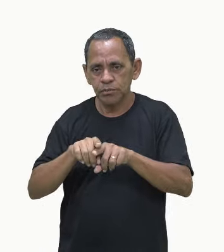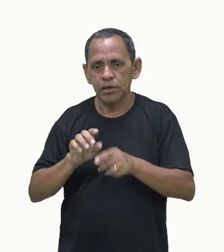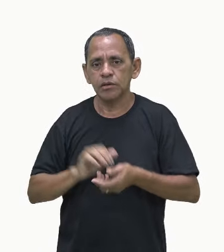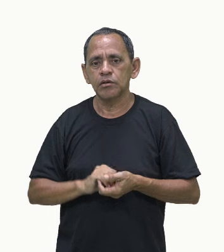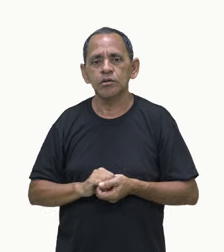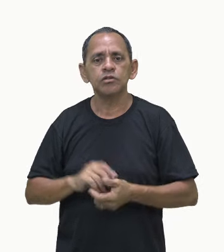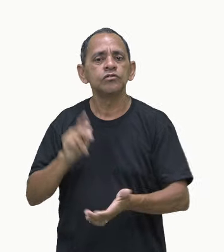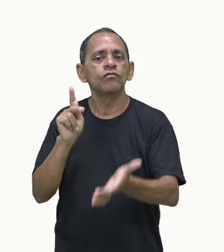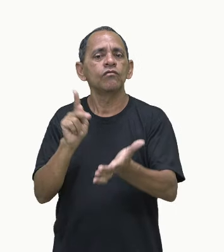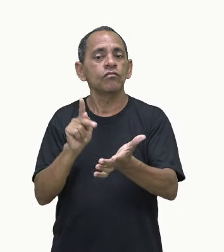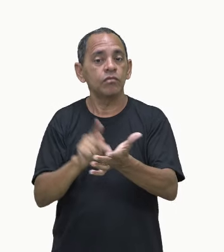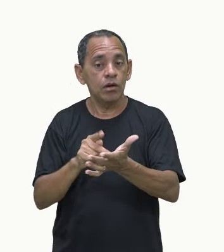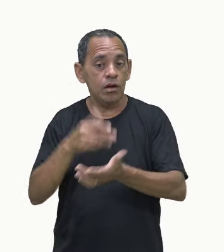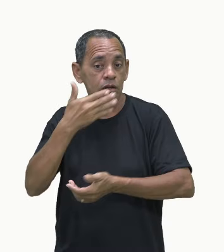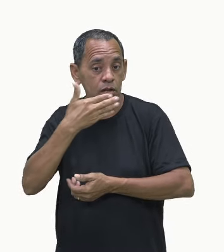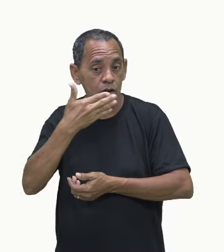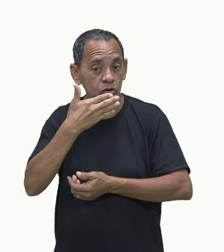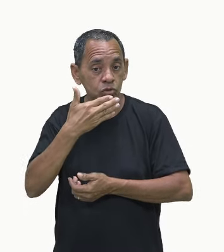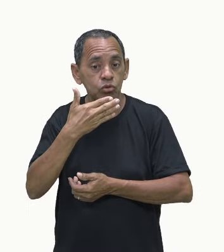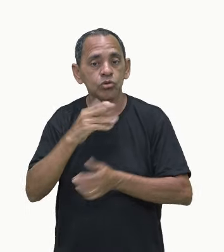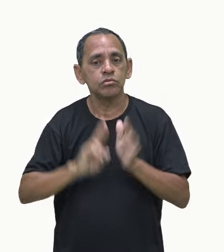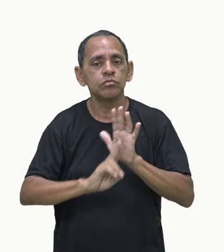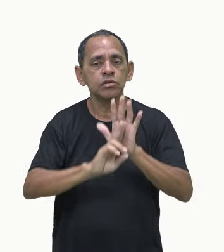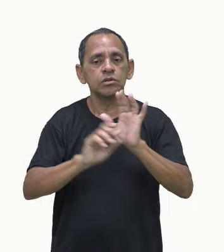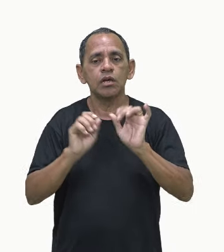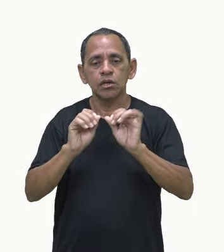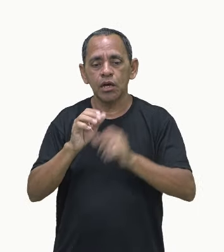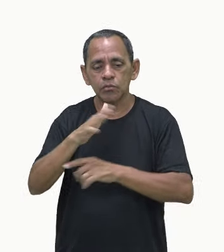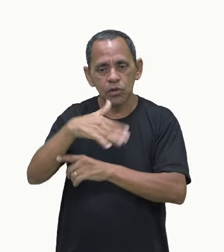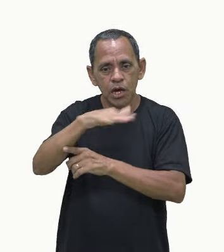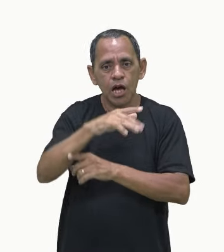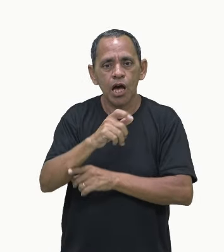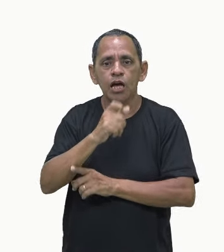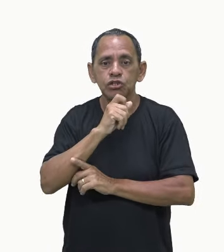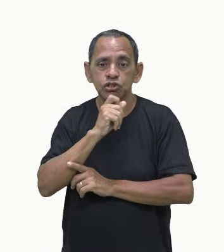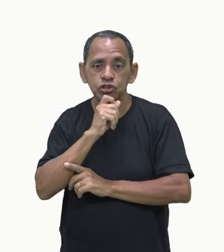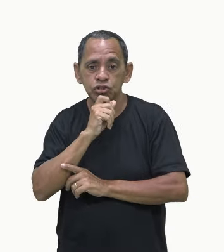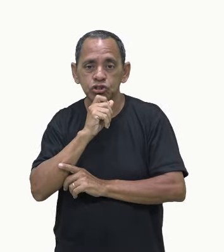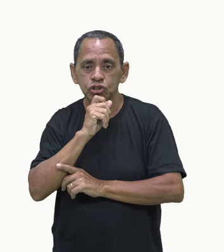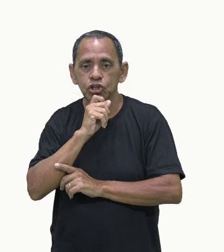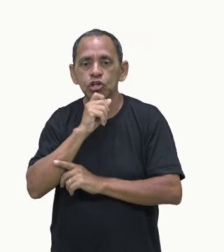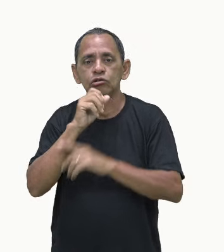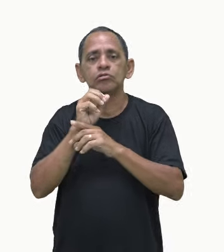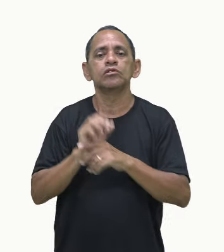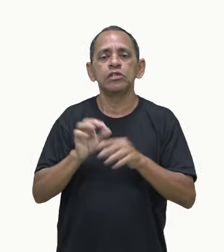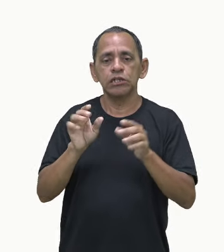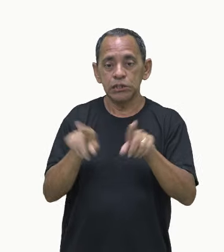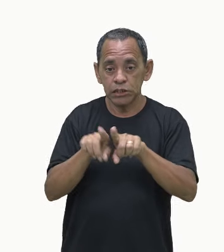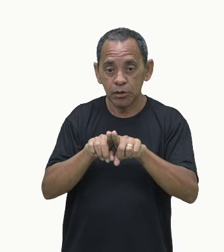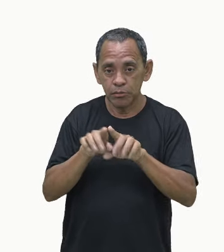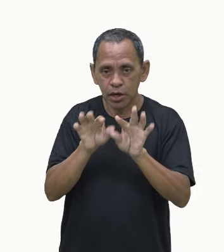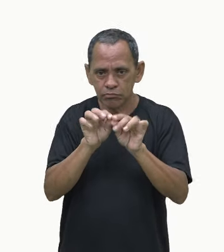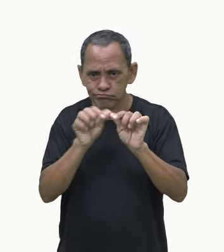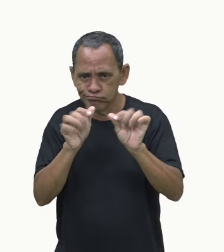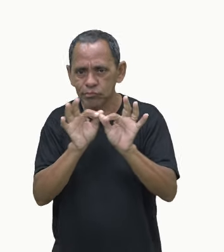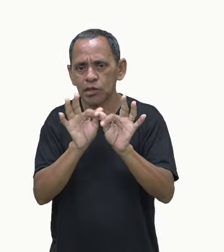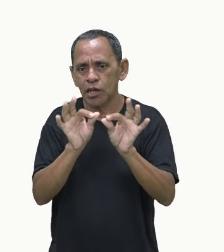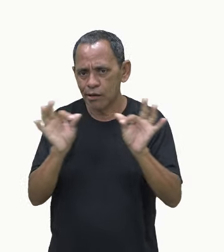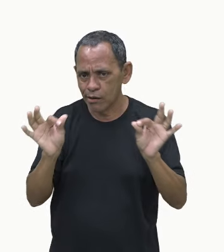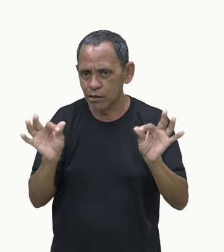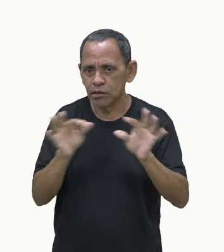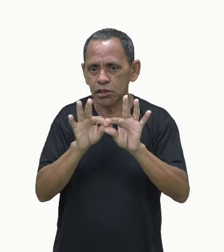doce esteja ali representada por ambientes de gelo e líquido, né? A parte líquida. Então, o que